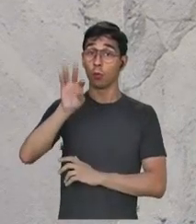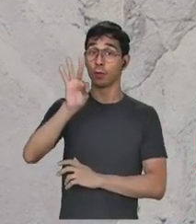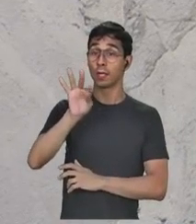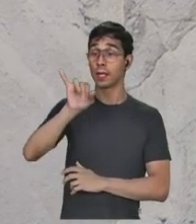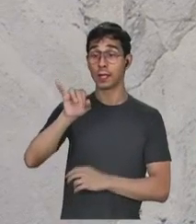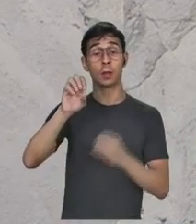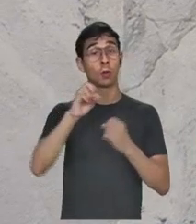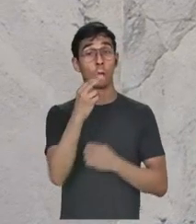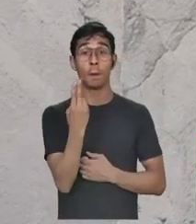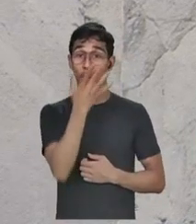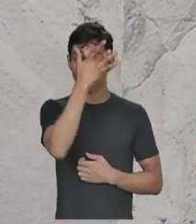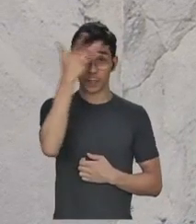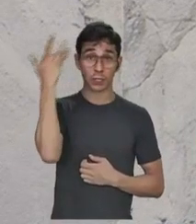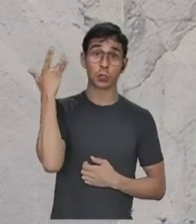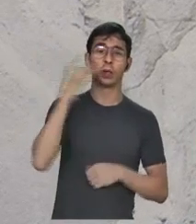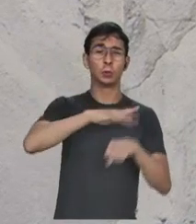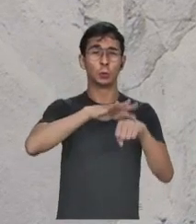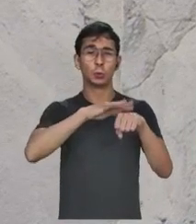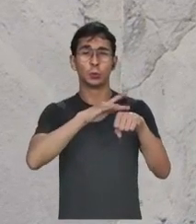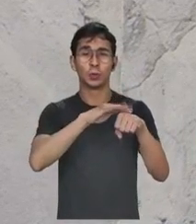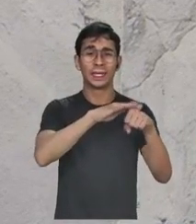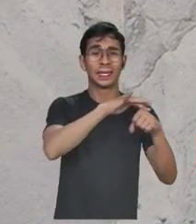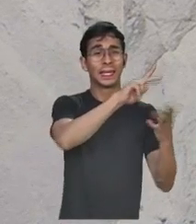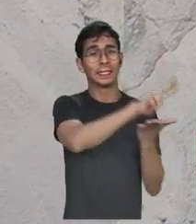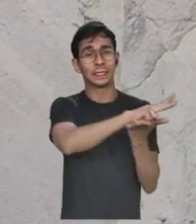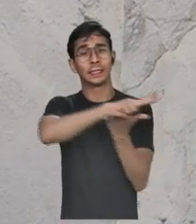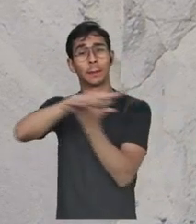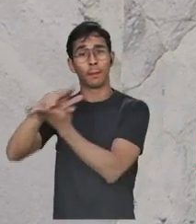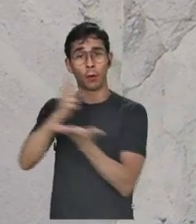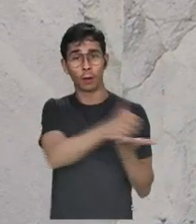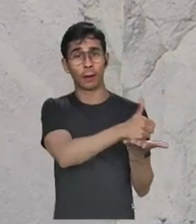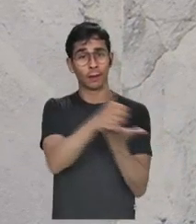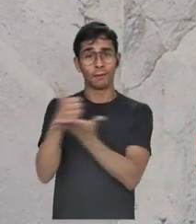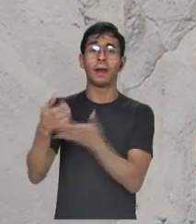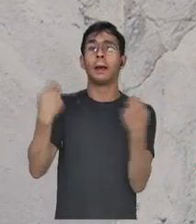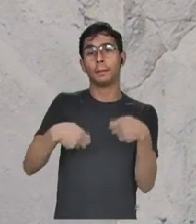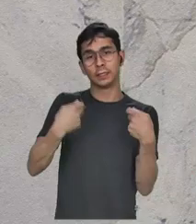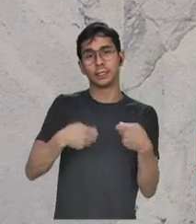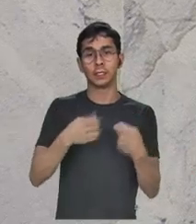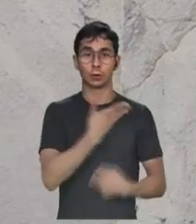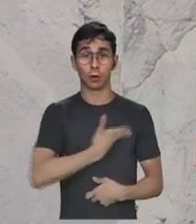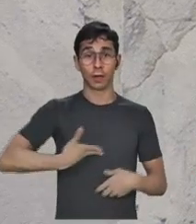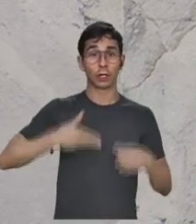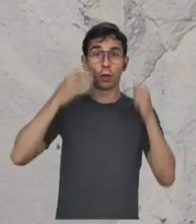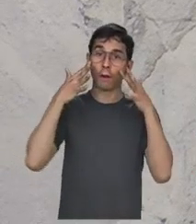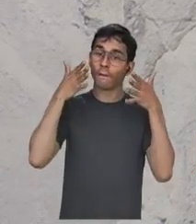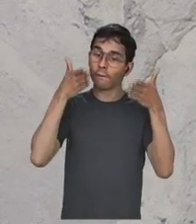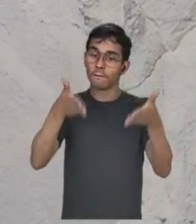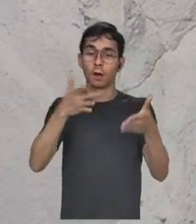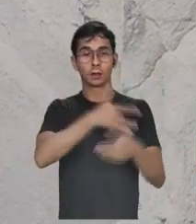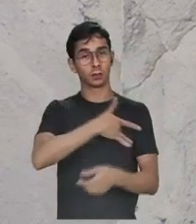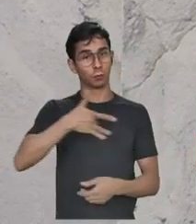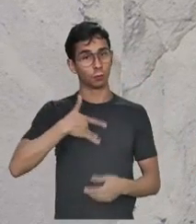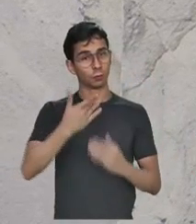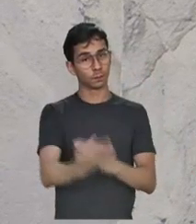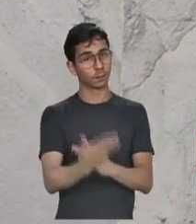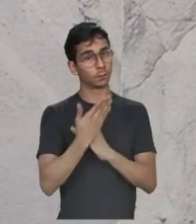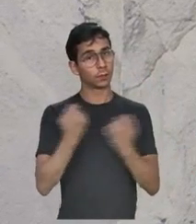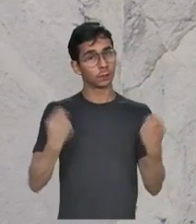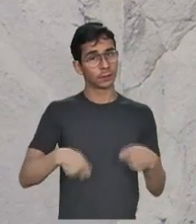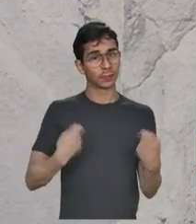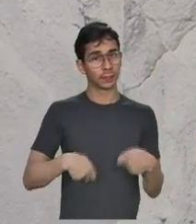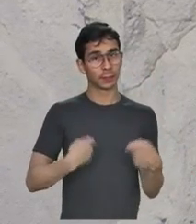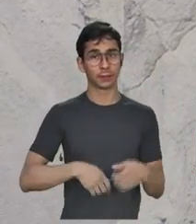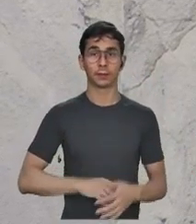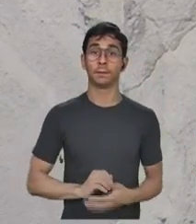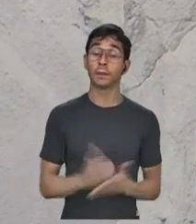bilhete de pessoas enfermas enfim o nosso governador volta seus olhos para a saúde nos ajude nessa questão eu solicito senhor